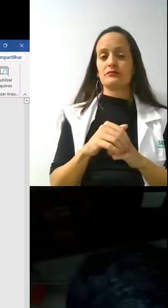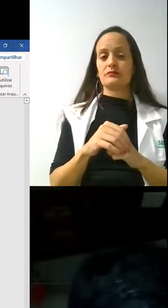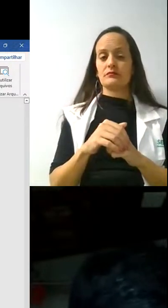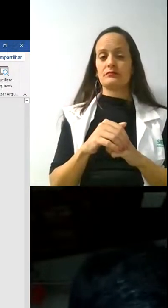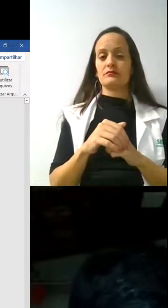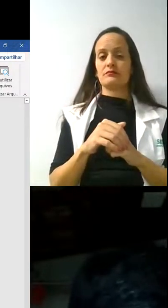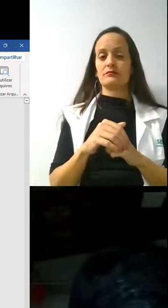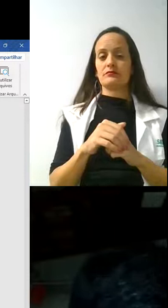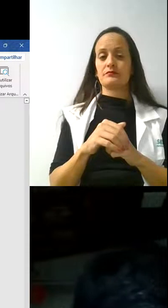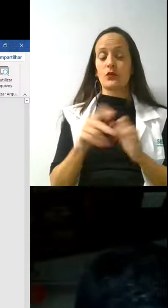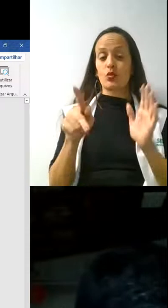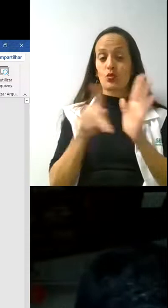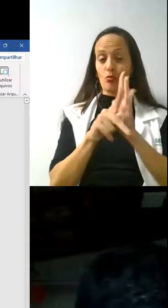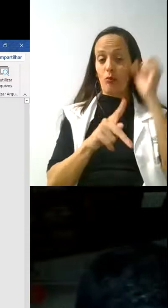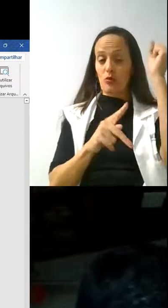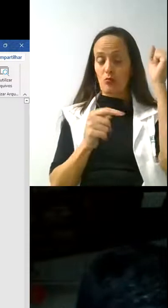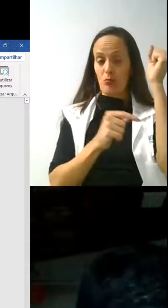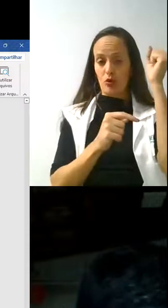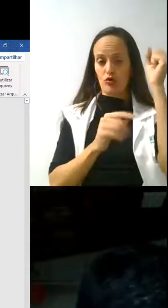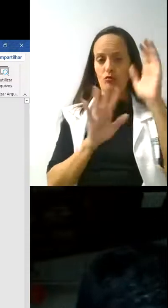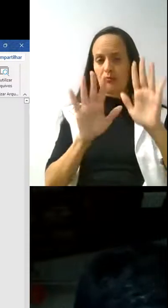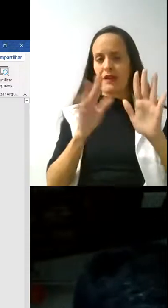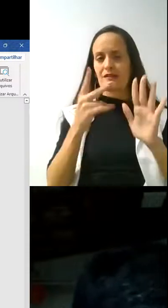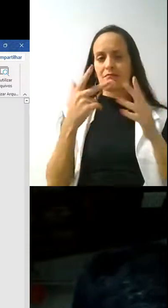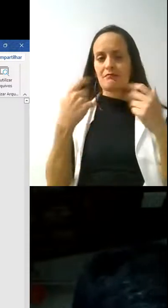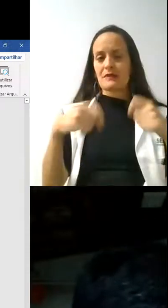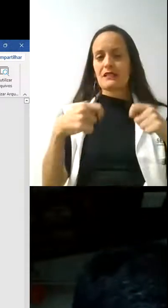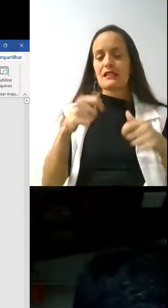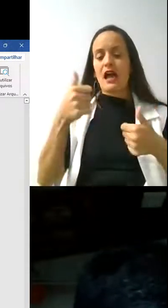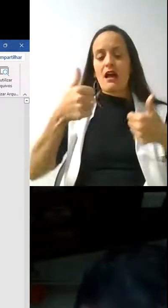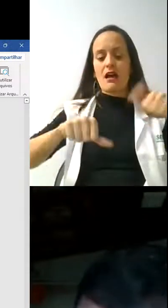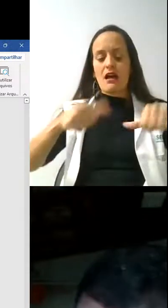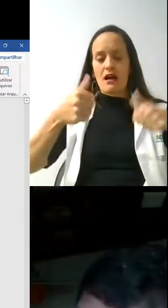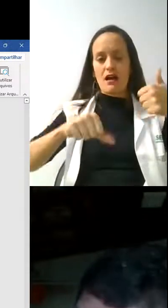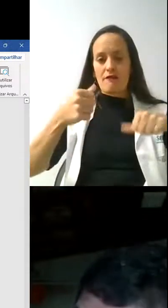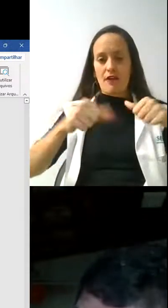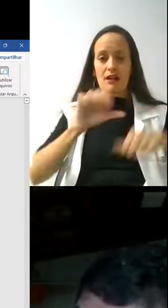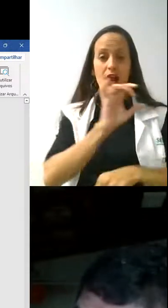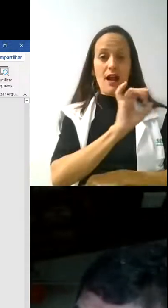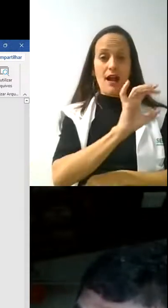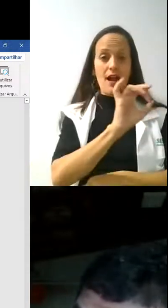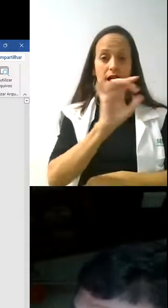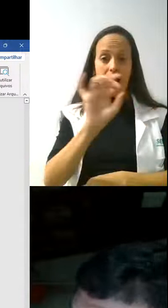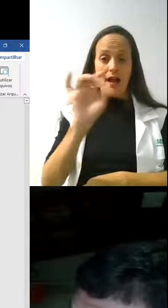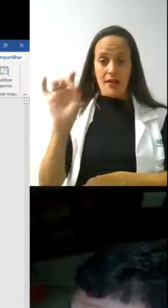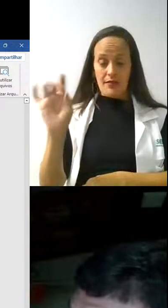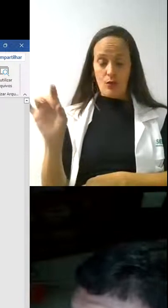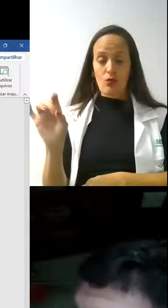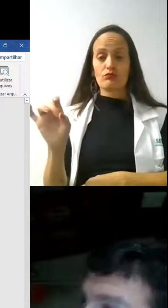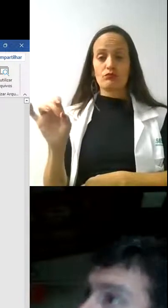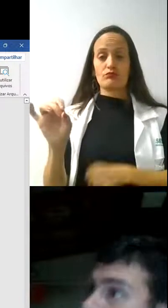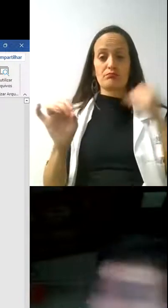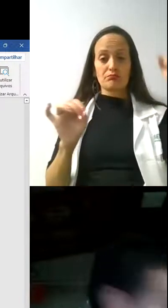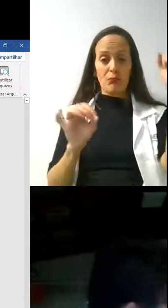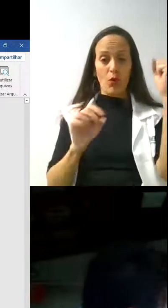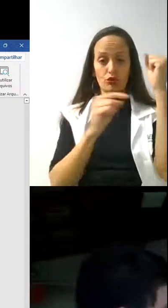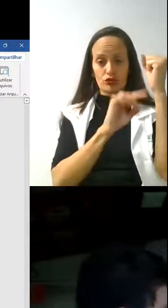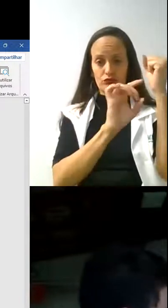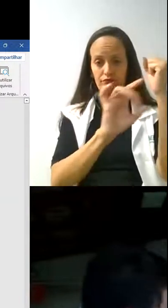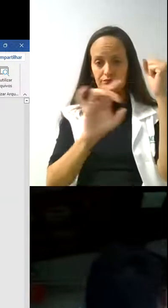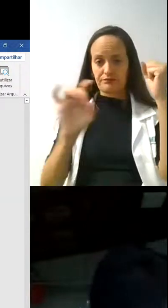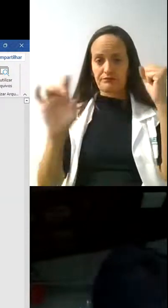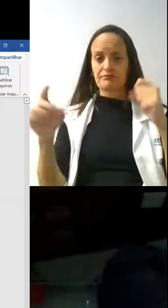desse poste, tranquilo? Agora a gente vai avaliar qual que é a situação de cada um, se